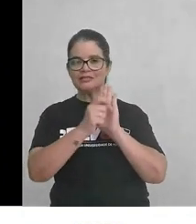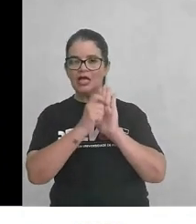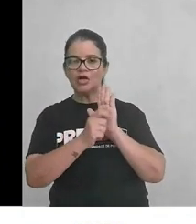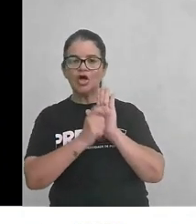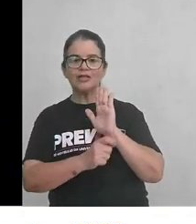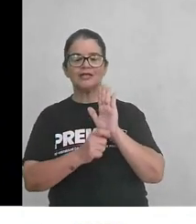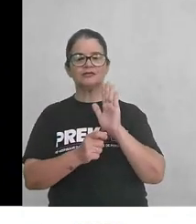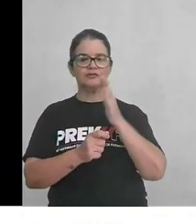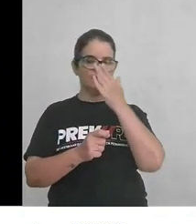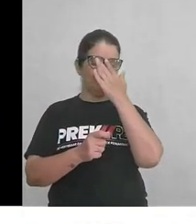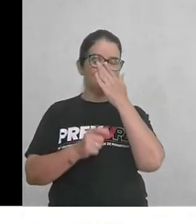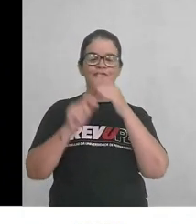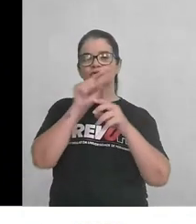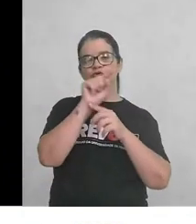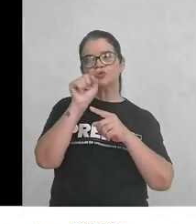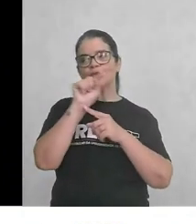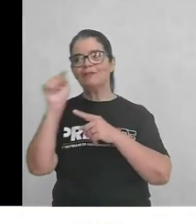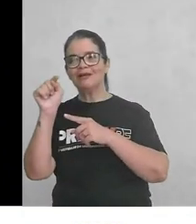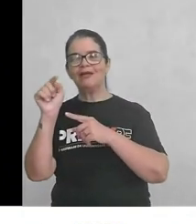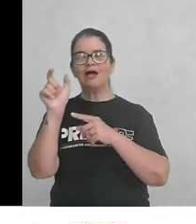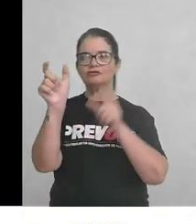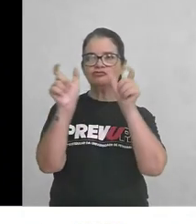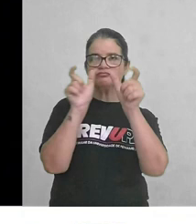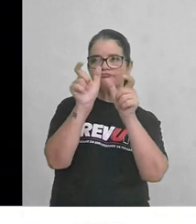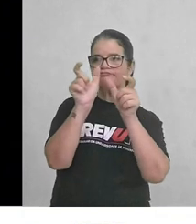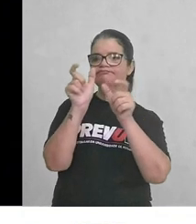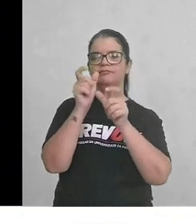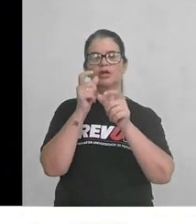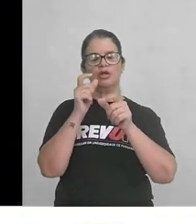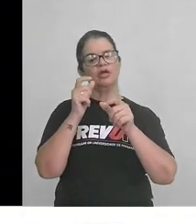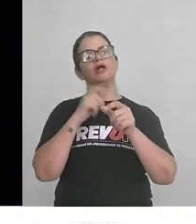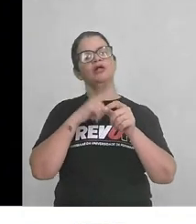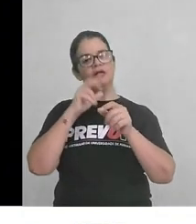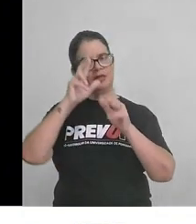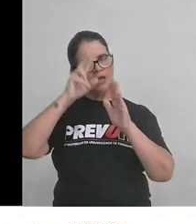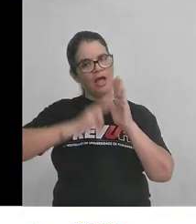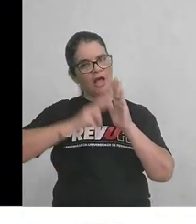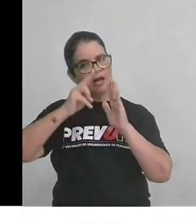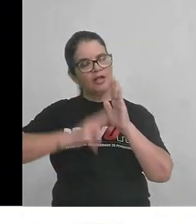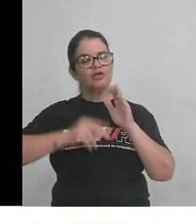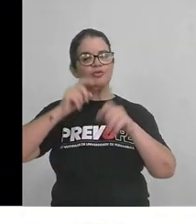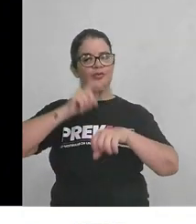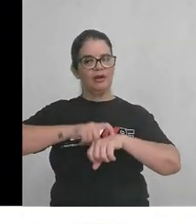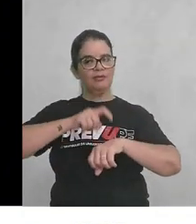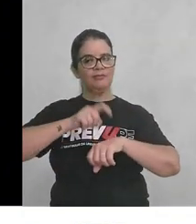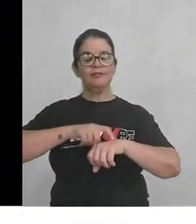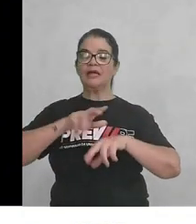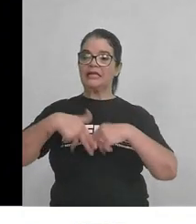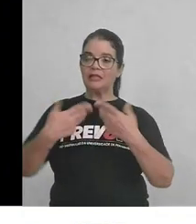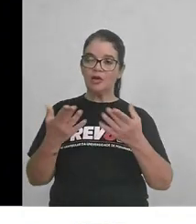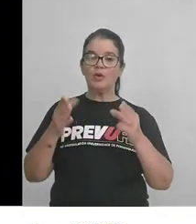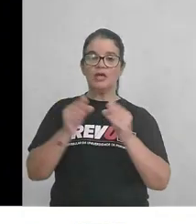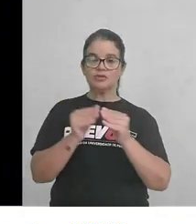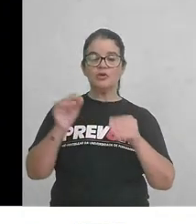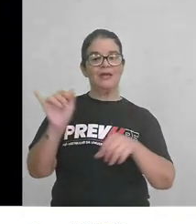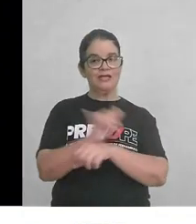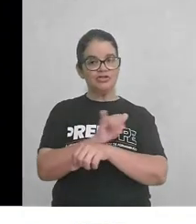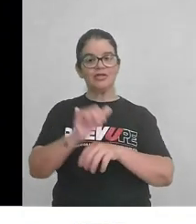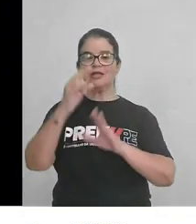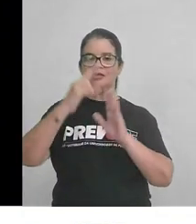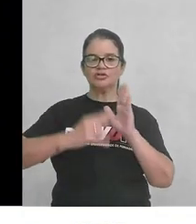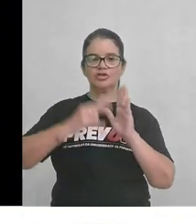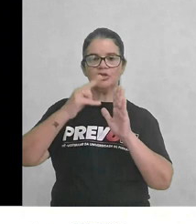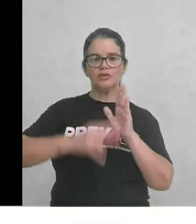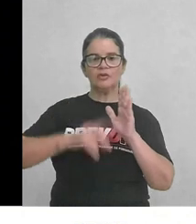aquela leitura. Então, em resumo, as estratégias de leitura, elas são importantes para melhorar a compreensão e